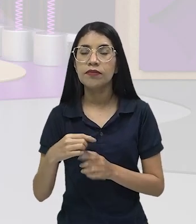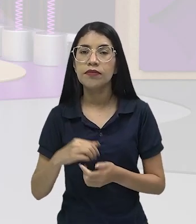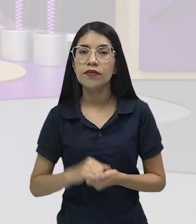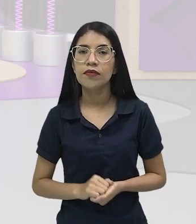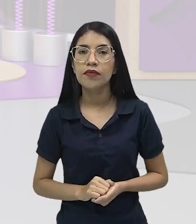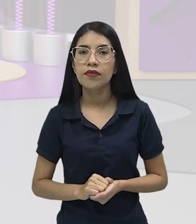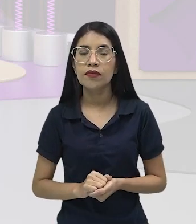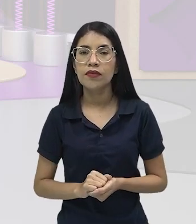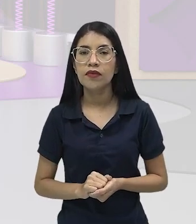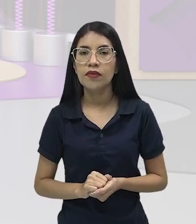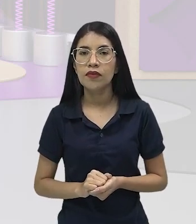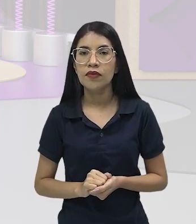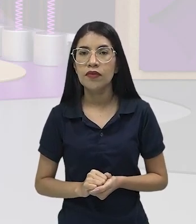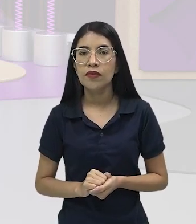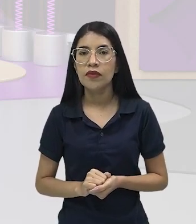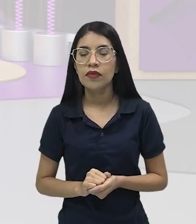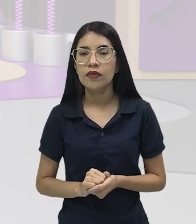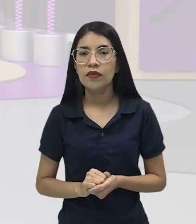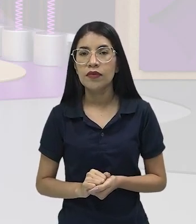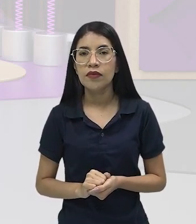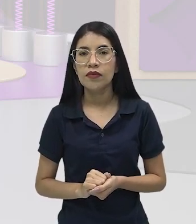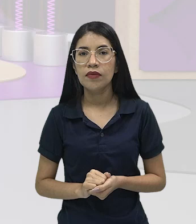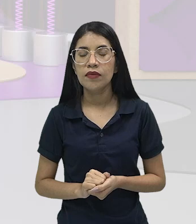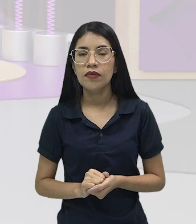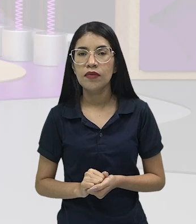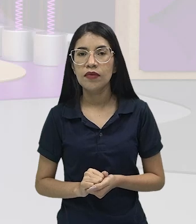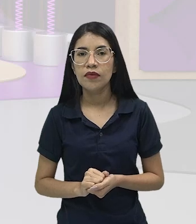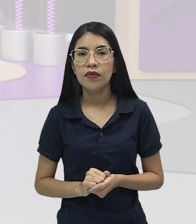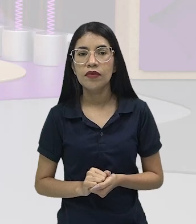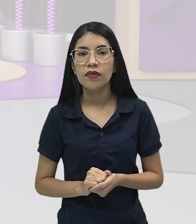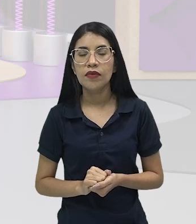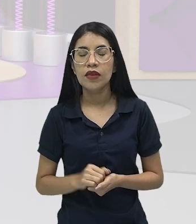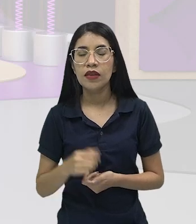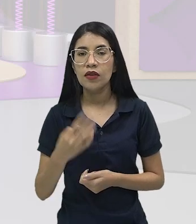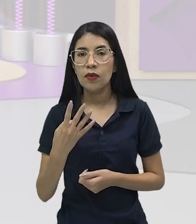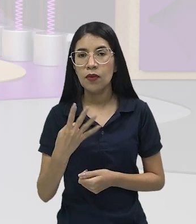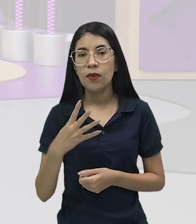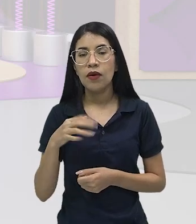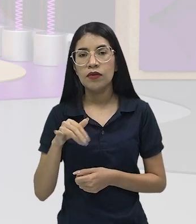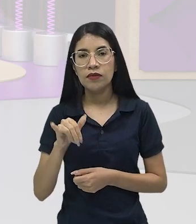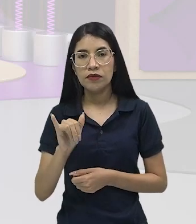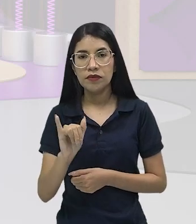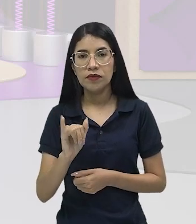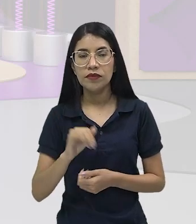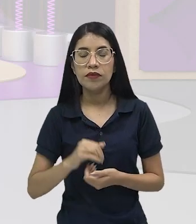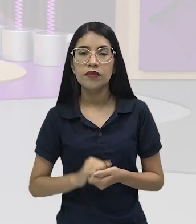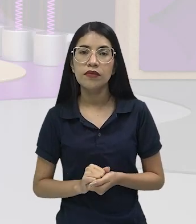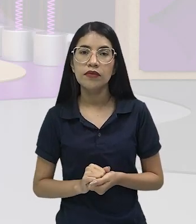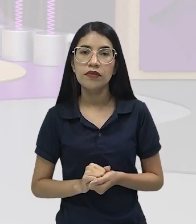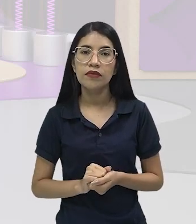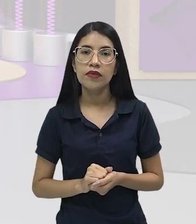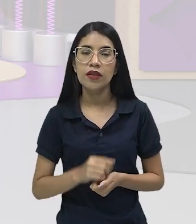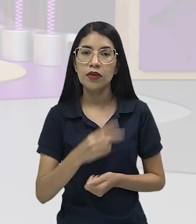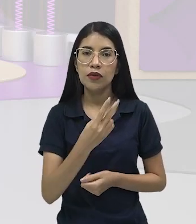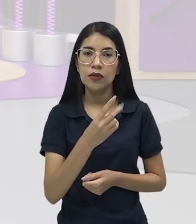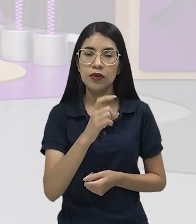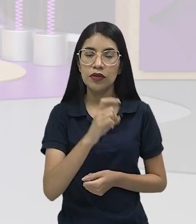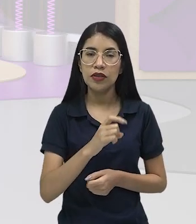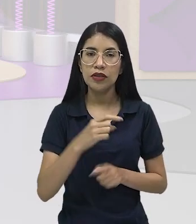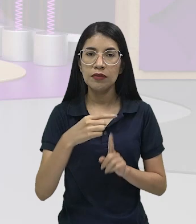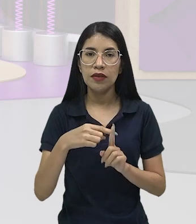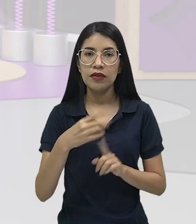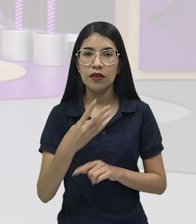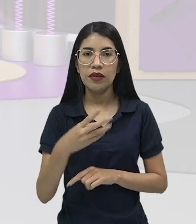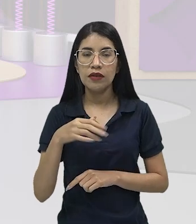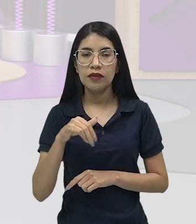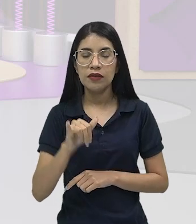variável utilizada para as ovelhas? Y. Quantos pés? 4. Né? Então, 2x mais